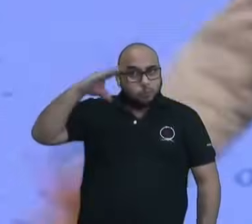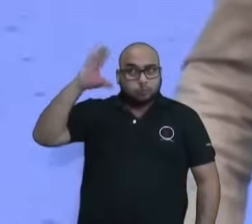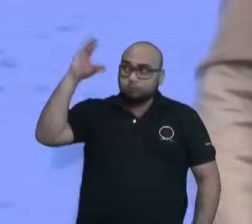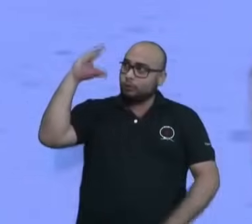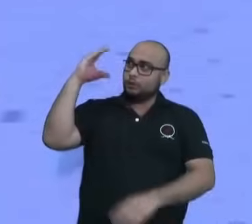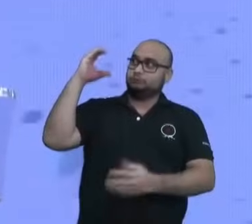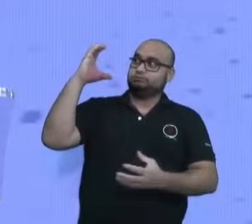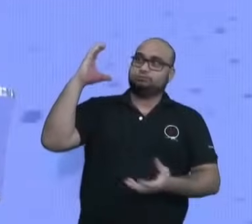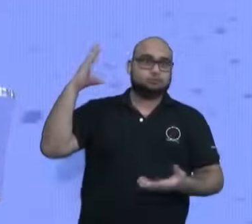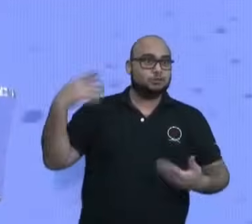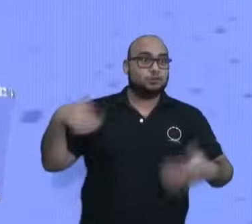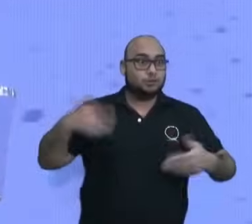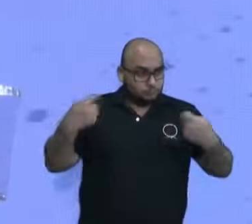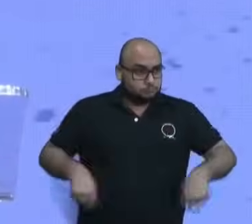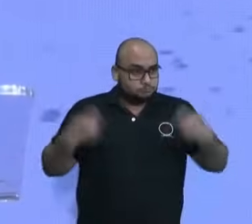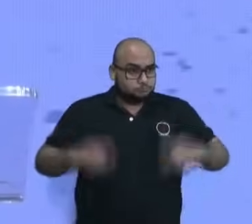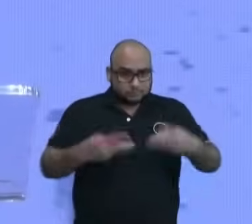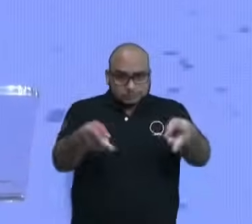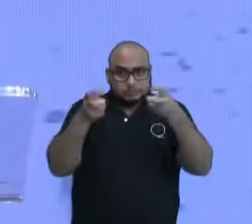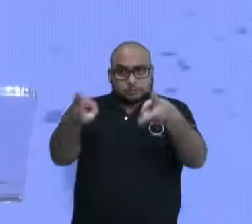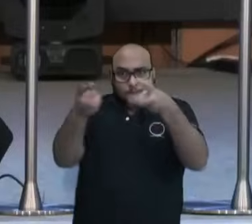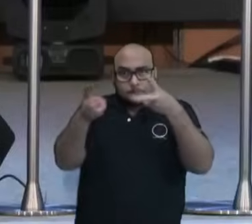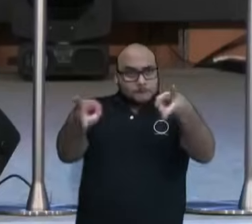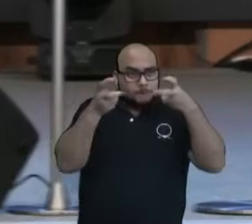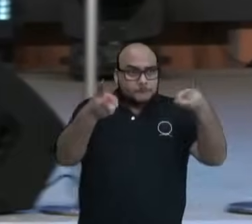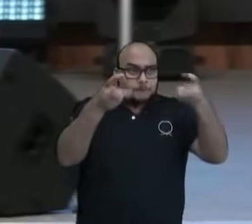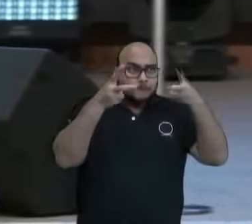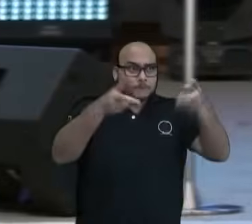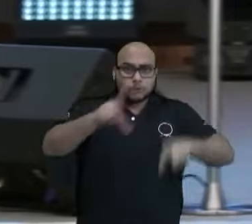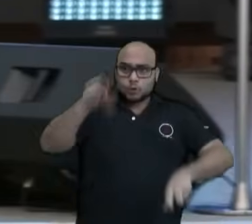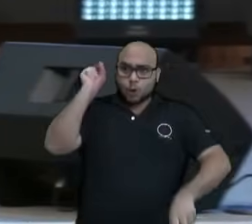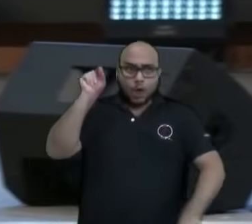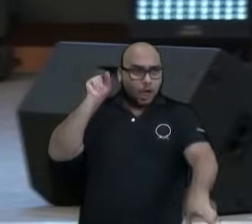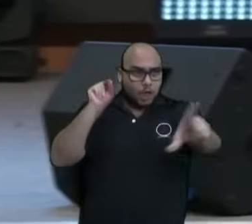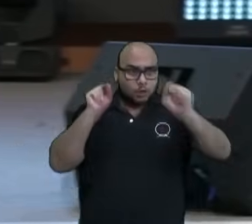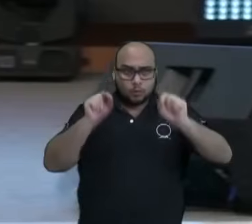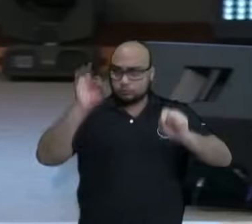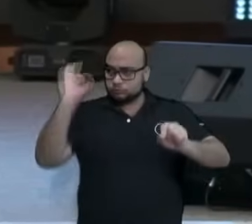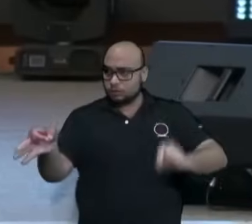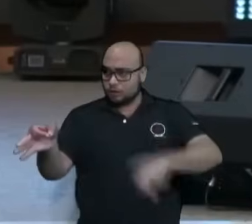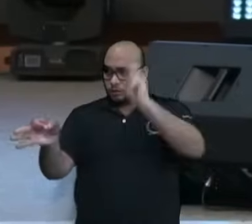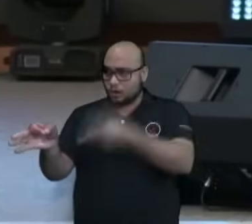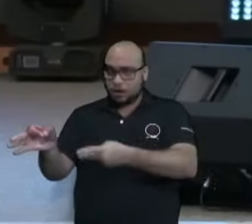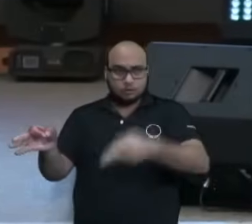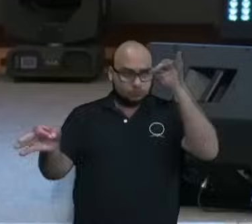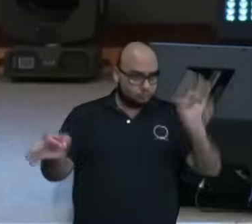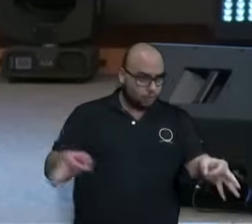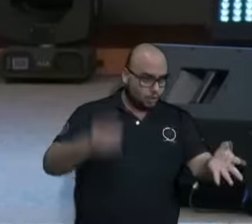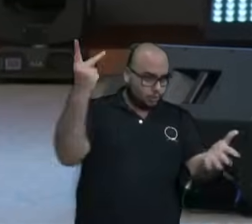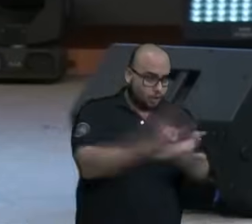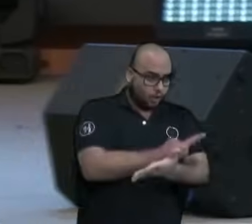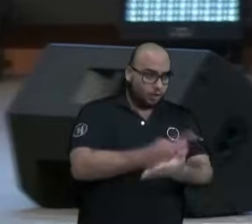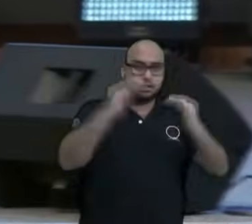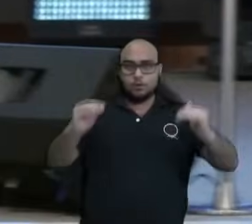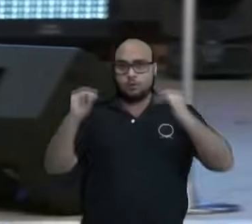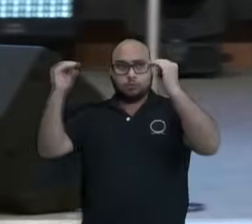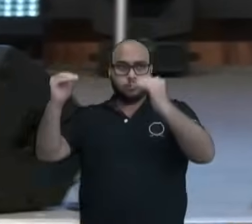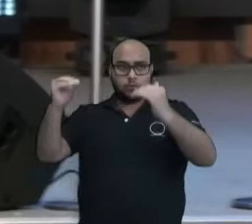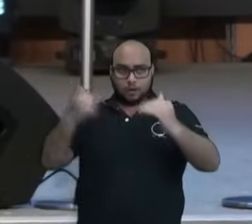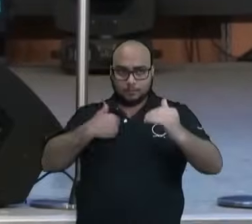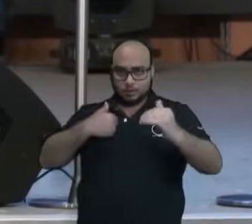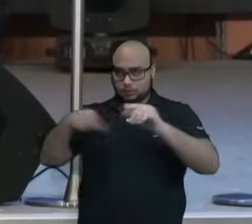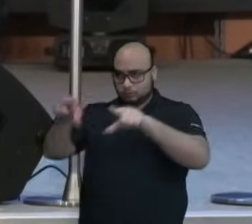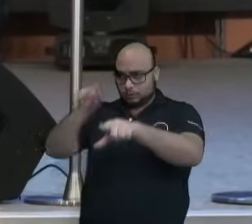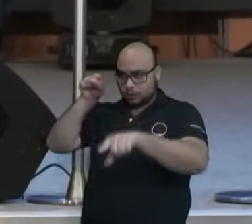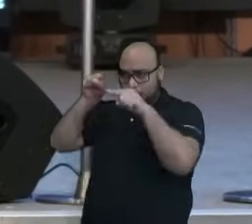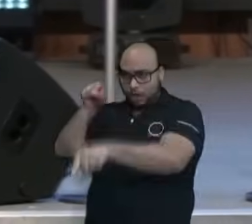certo isso aqui é errado esse aqui tem autoridade espiritual para falar disso esse aqui tem até autoridade para